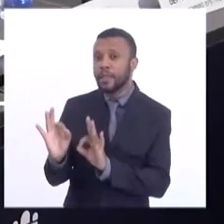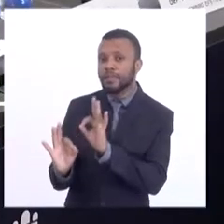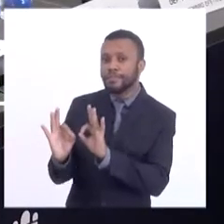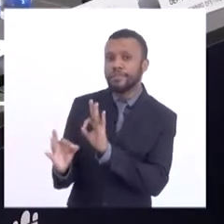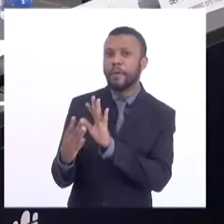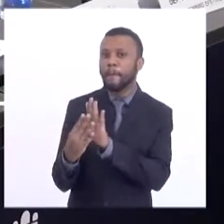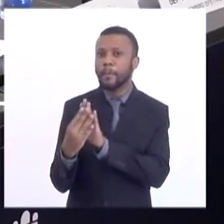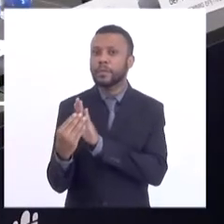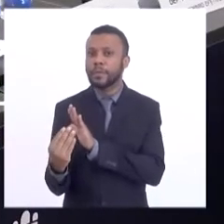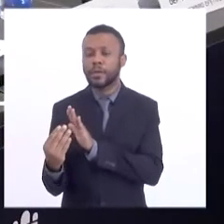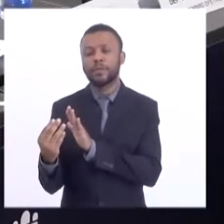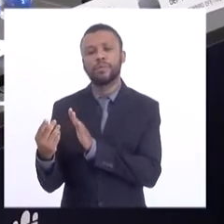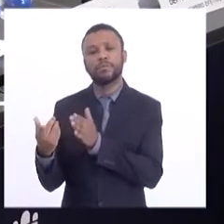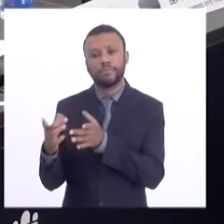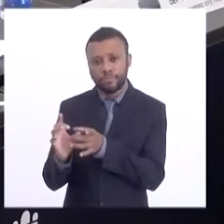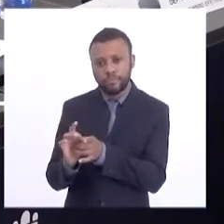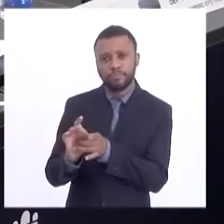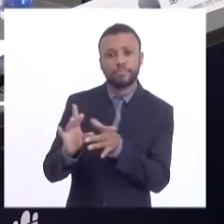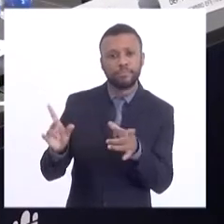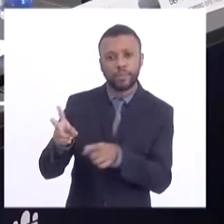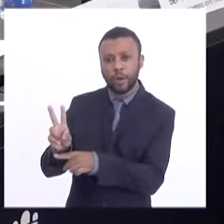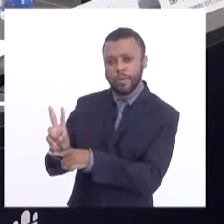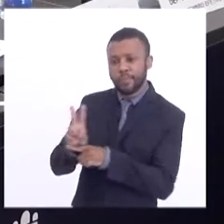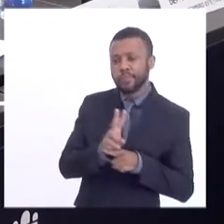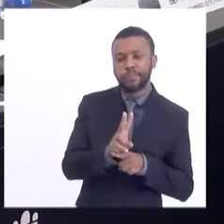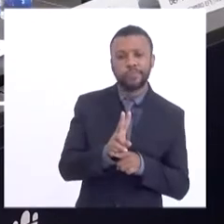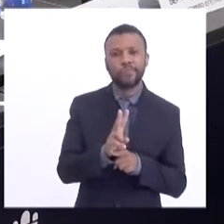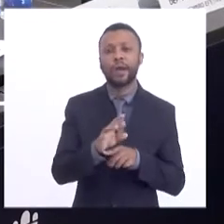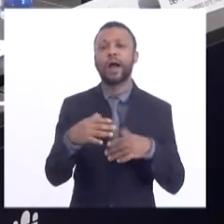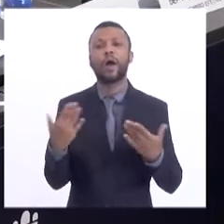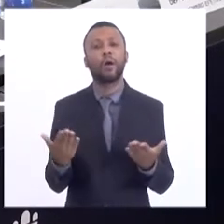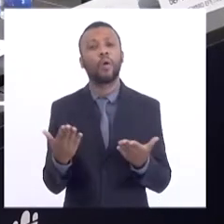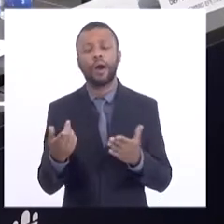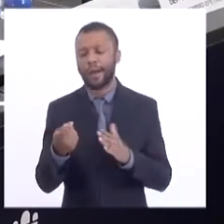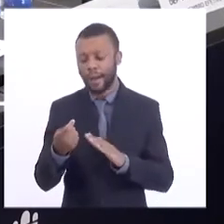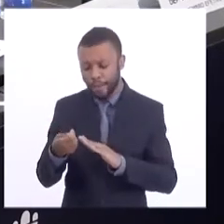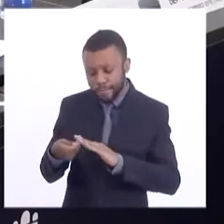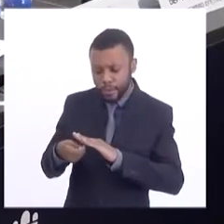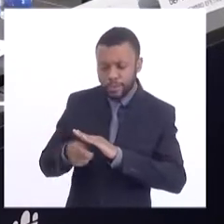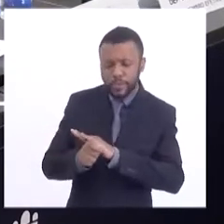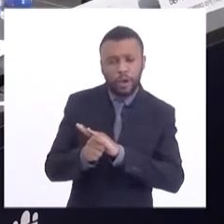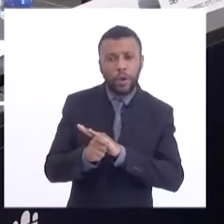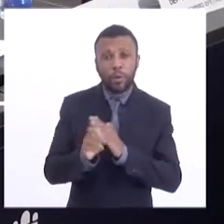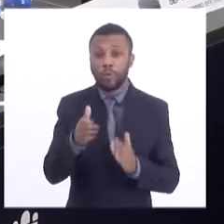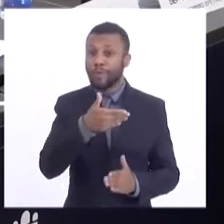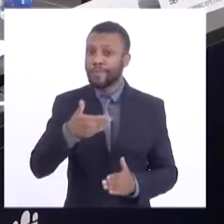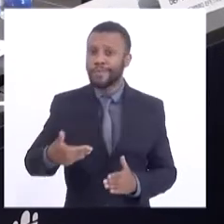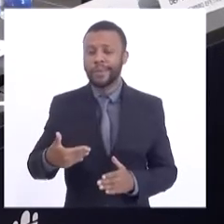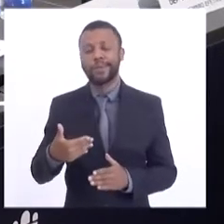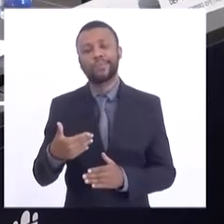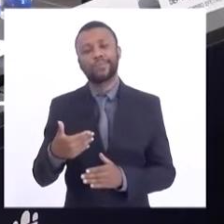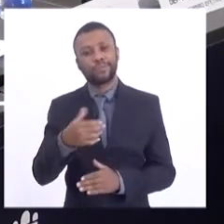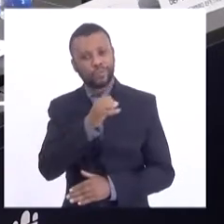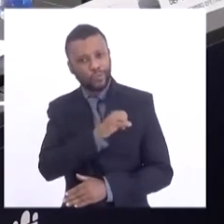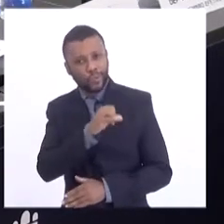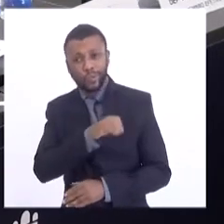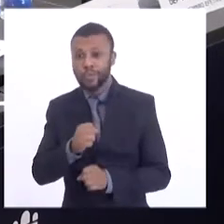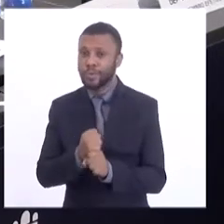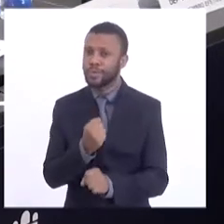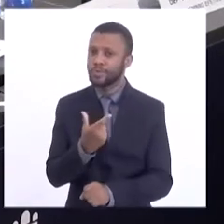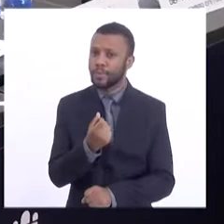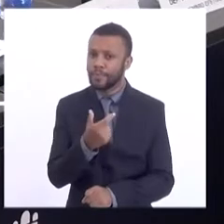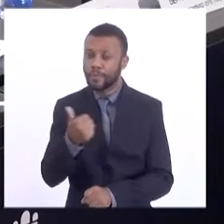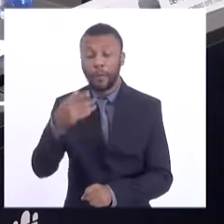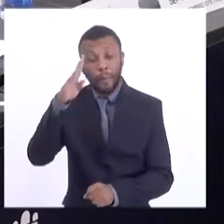é quais foram os investimentos já iniciados pelo Governo do Estado em 2021 com esses recursos os